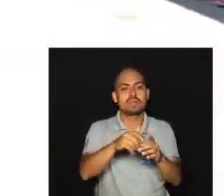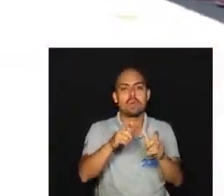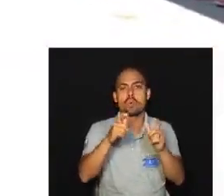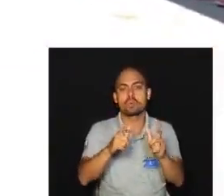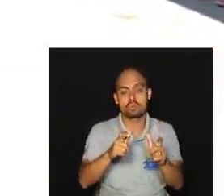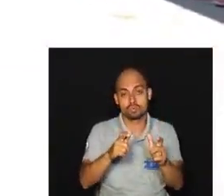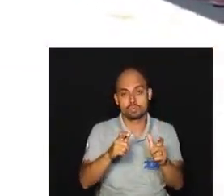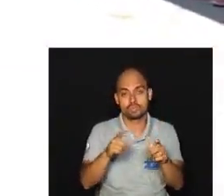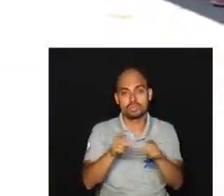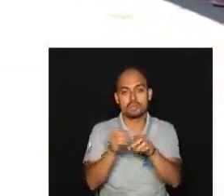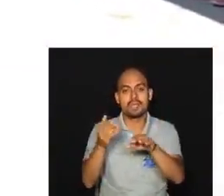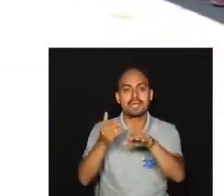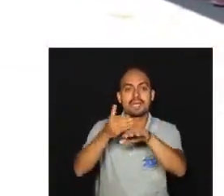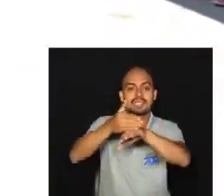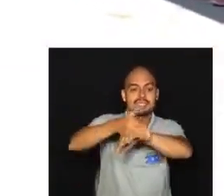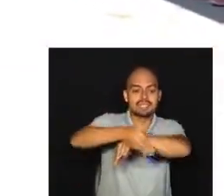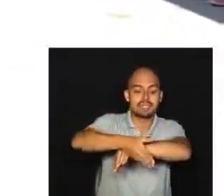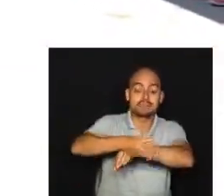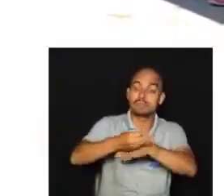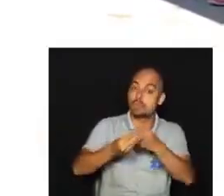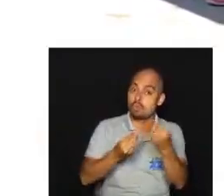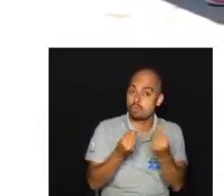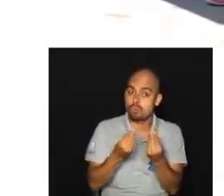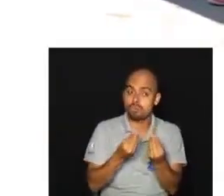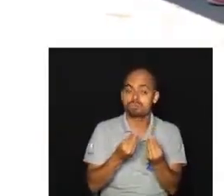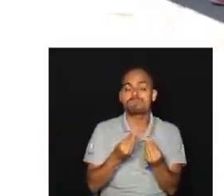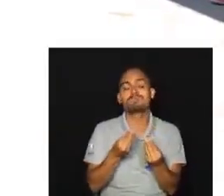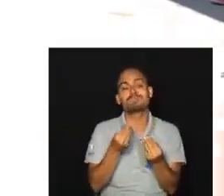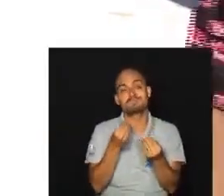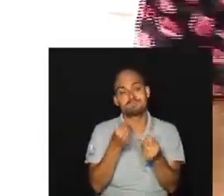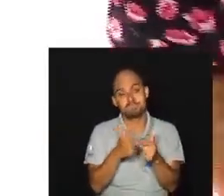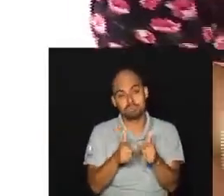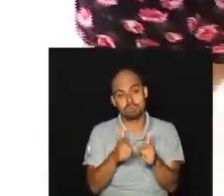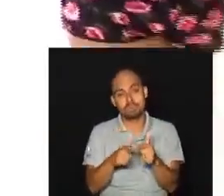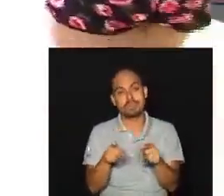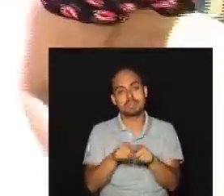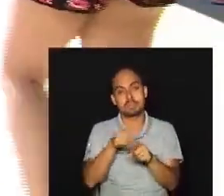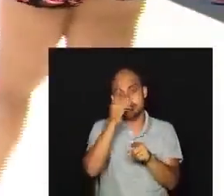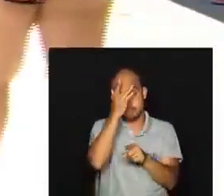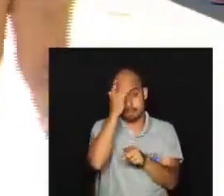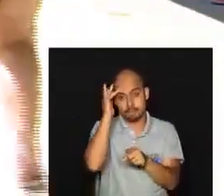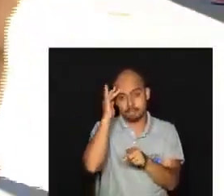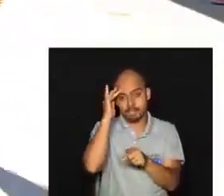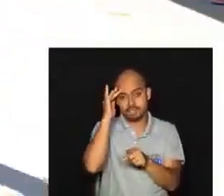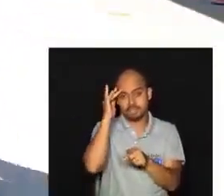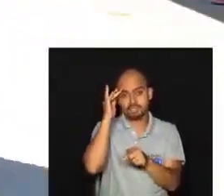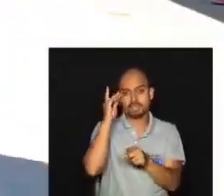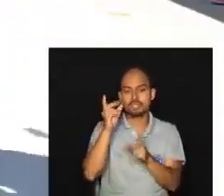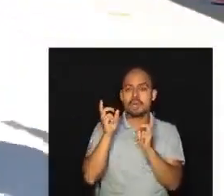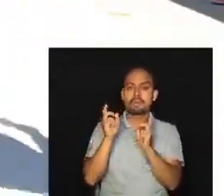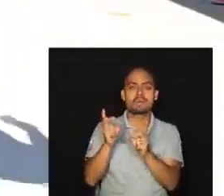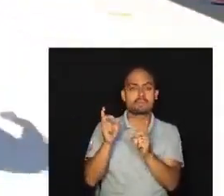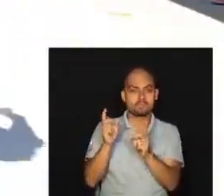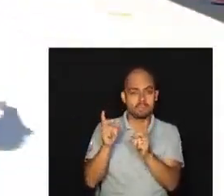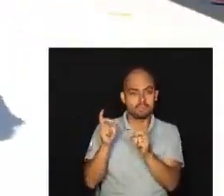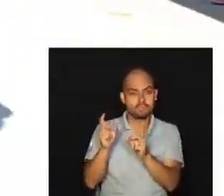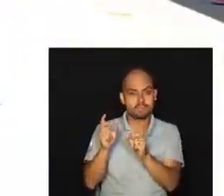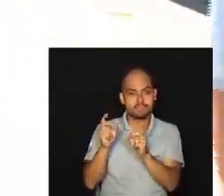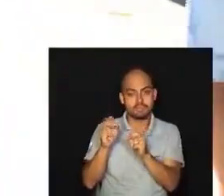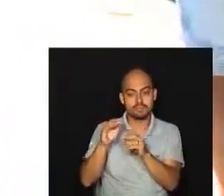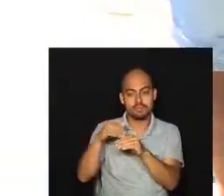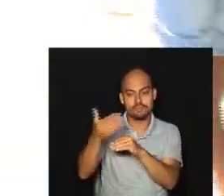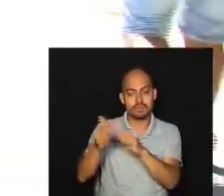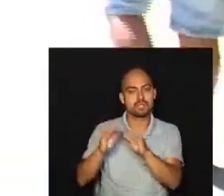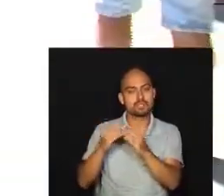entrar aqui no local de votação. Temos alguns ambulantes na porta da escola. E justamente as